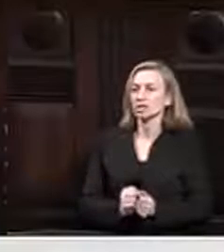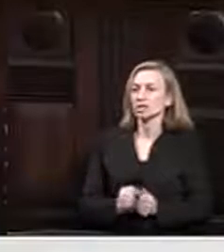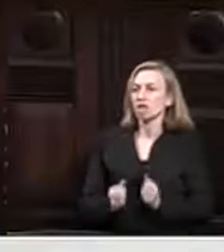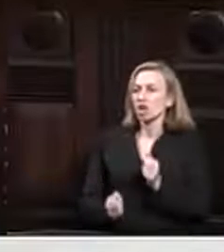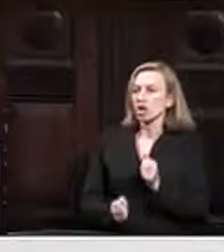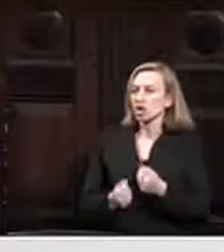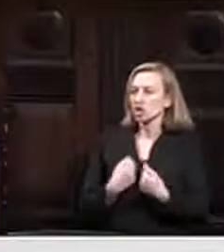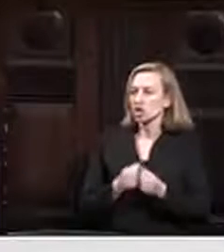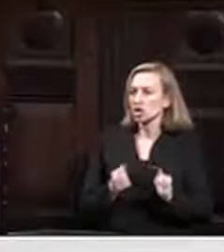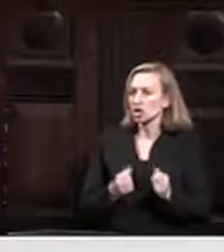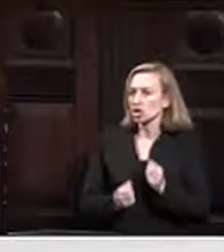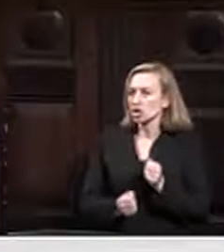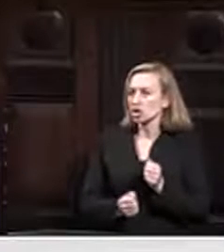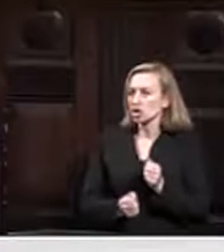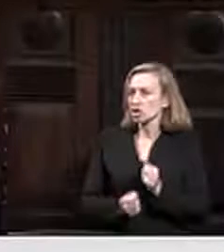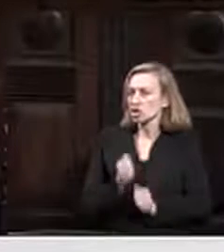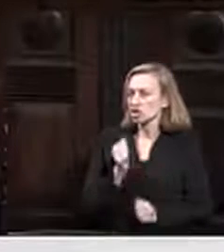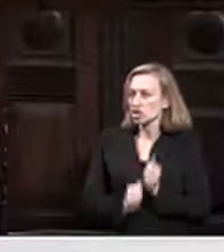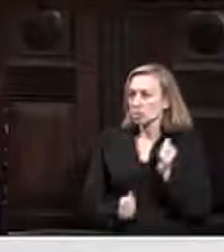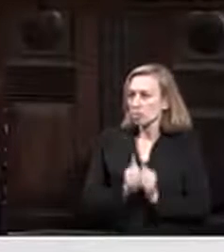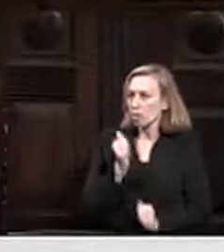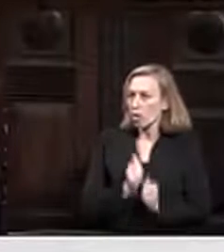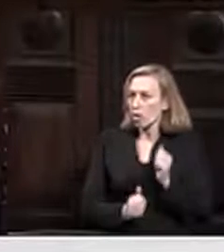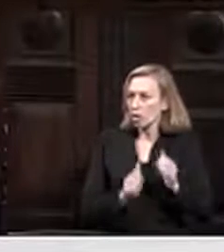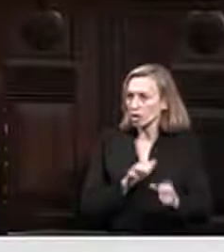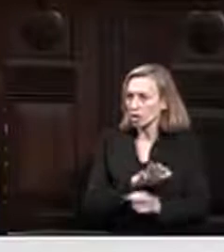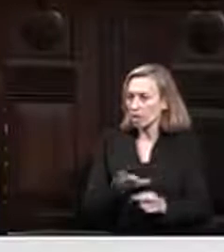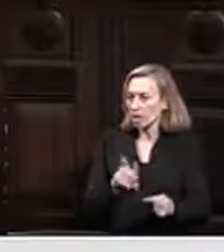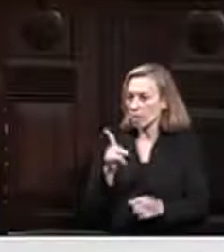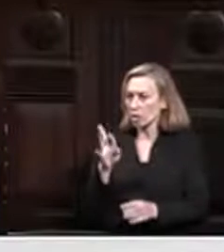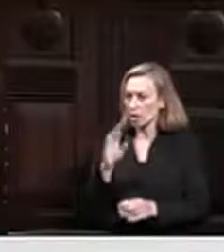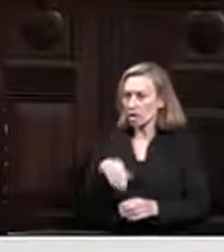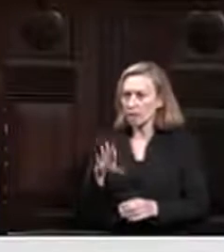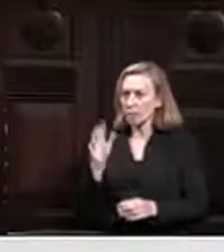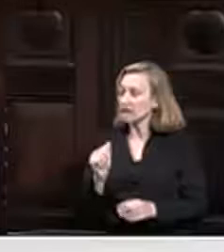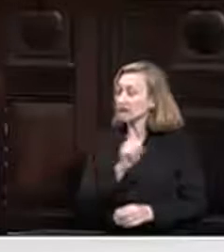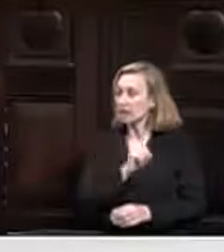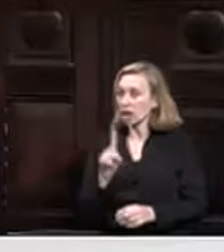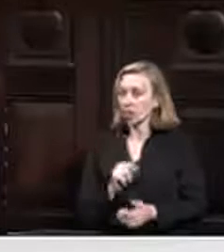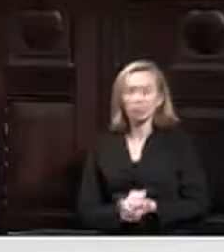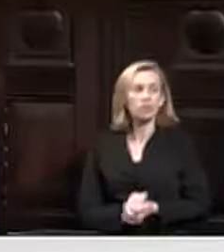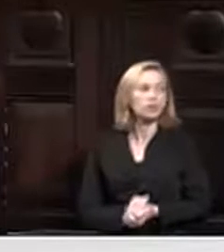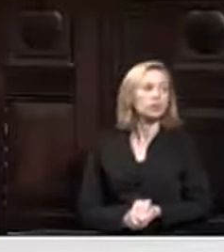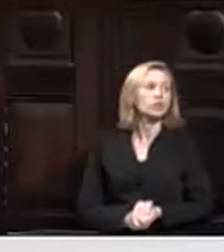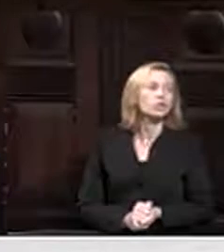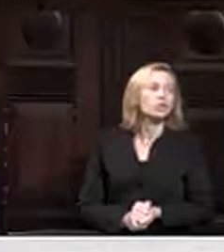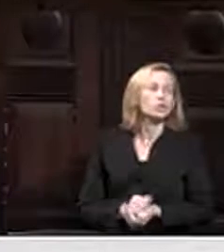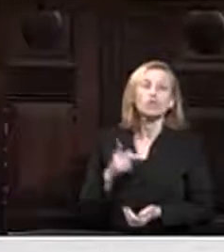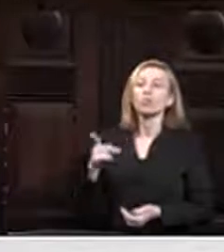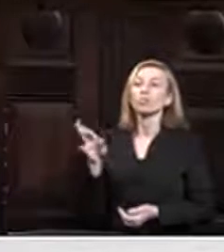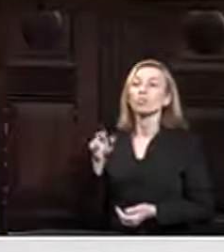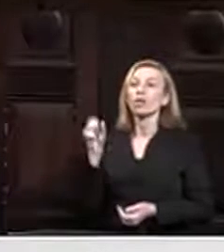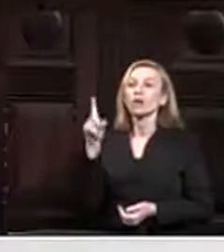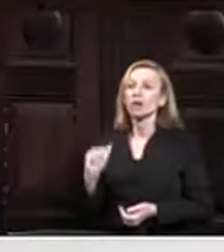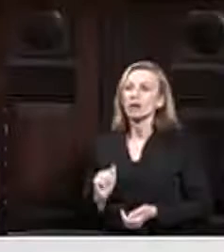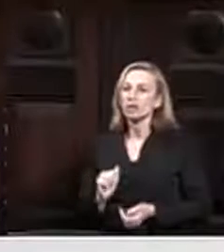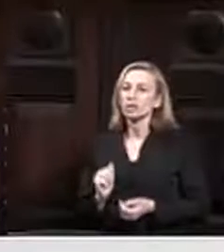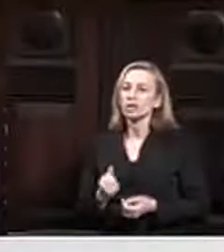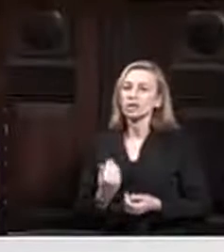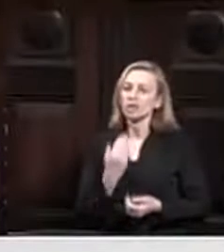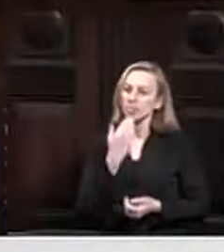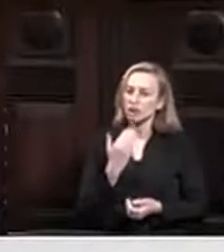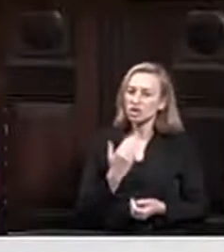pelo contrário. Foi um programa que investiu nas polícias, que permitiu investimento na inteligência, na